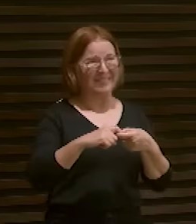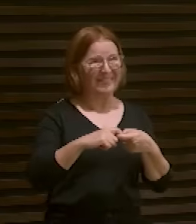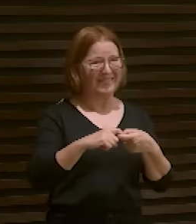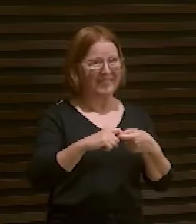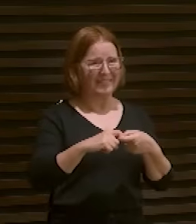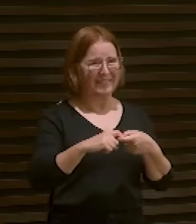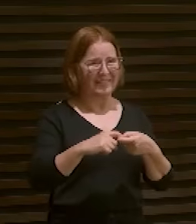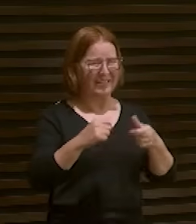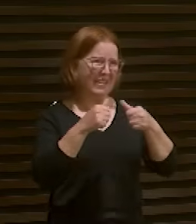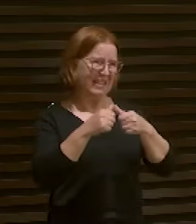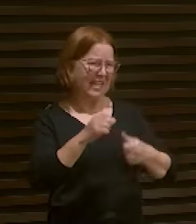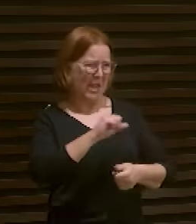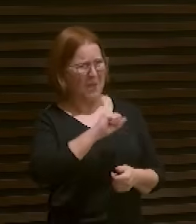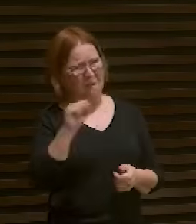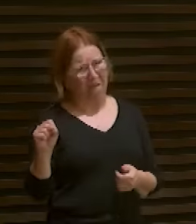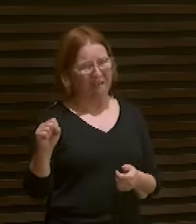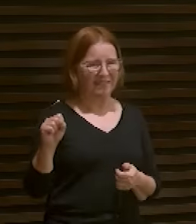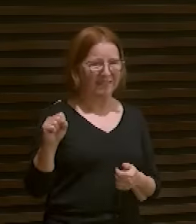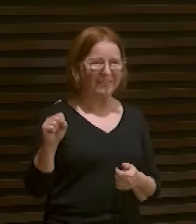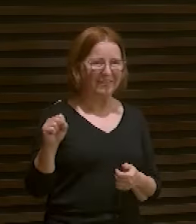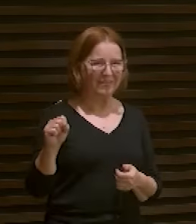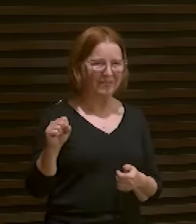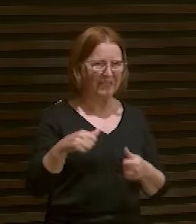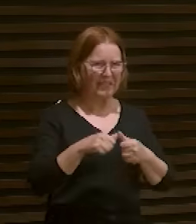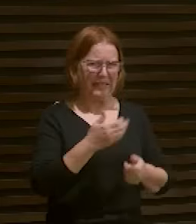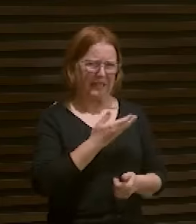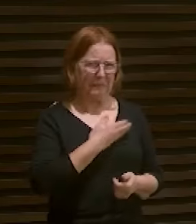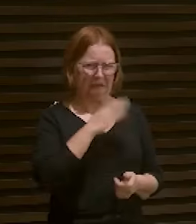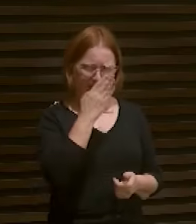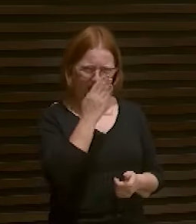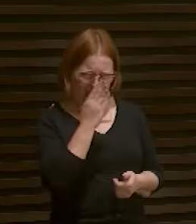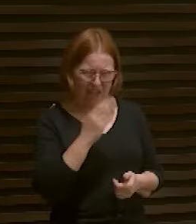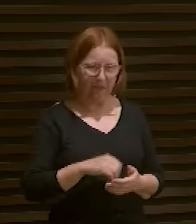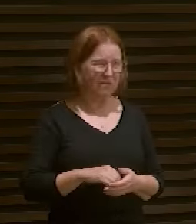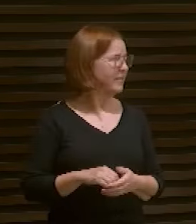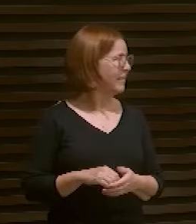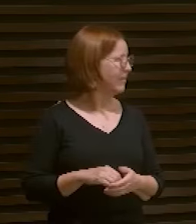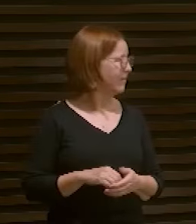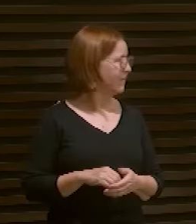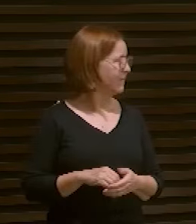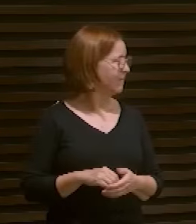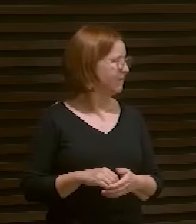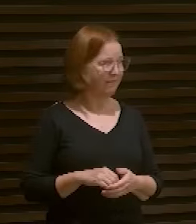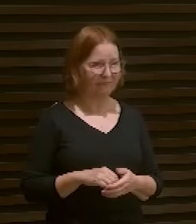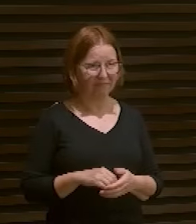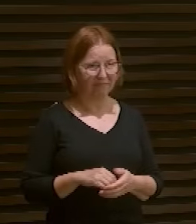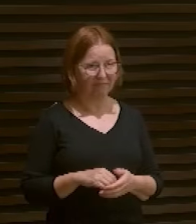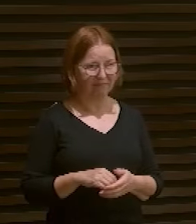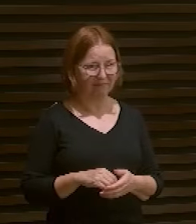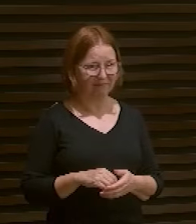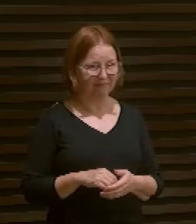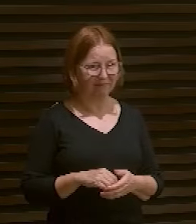esse sogro, essa sogra, essa amiga, essa pessoa aí, fazer a oração